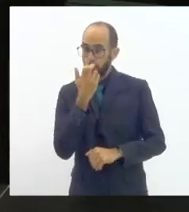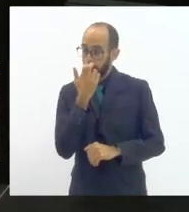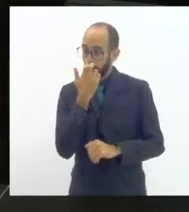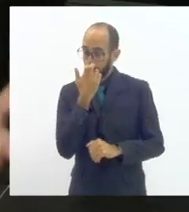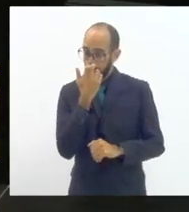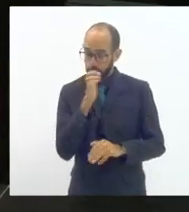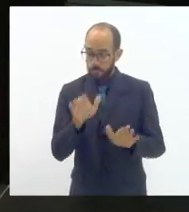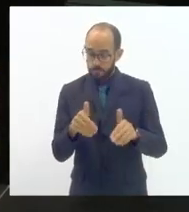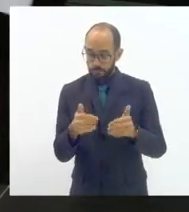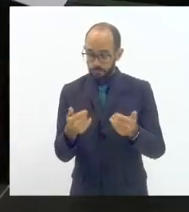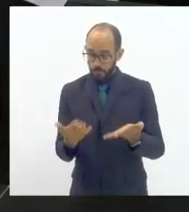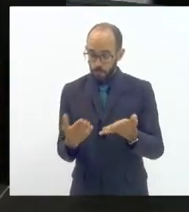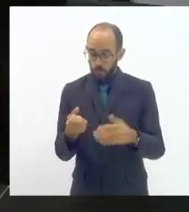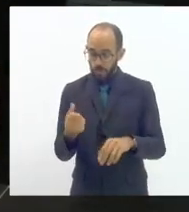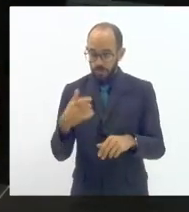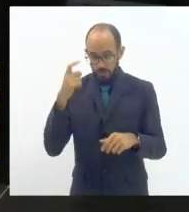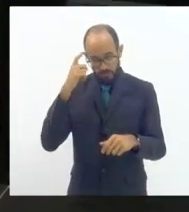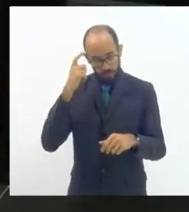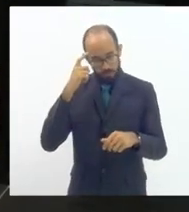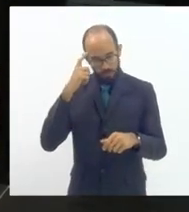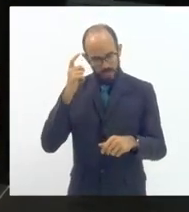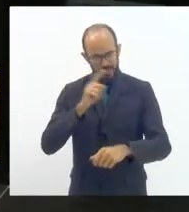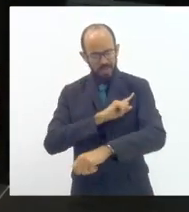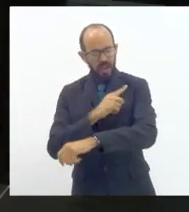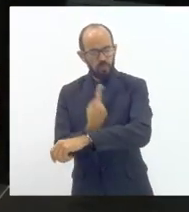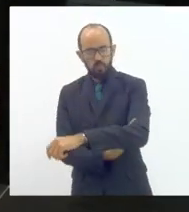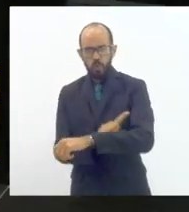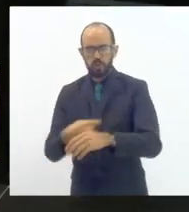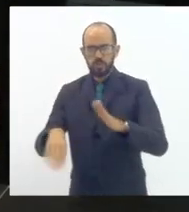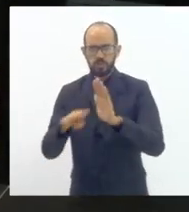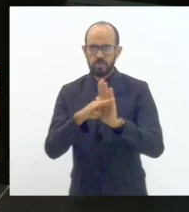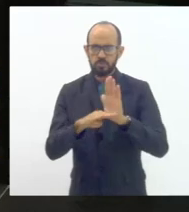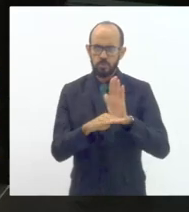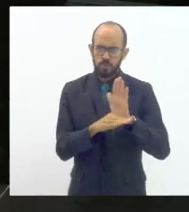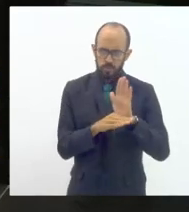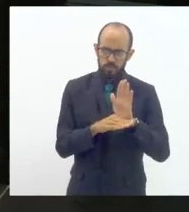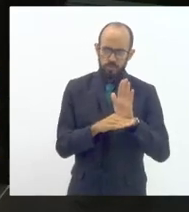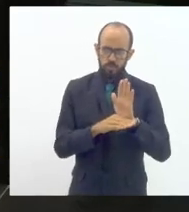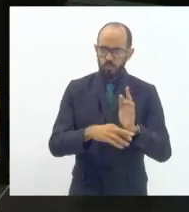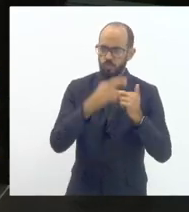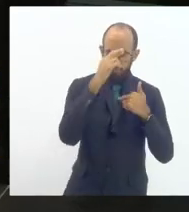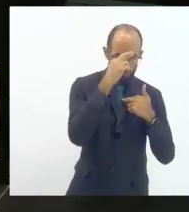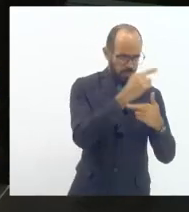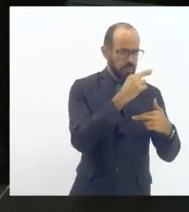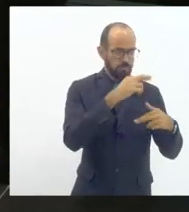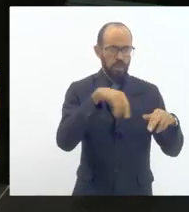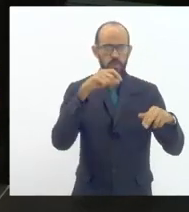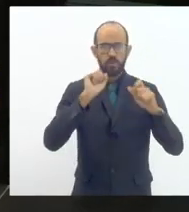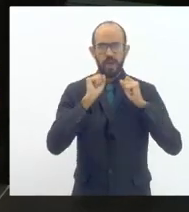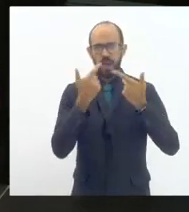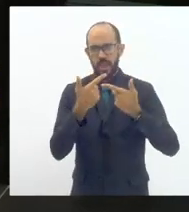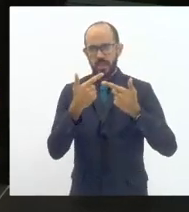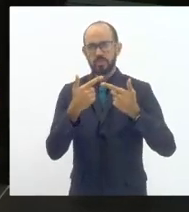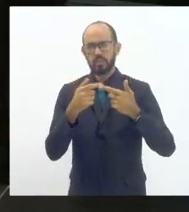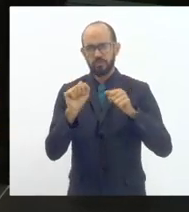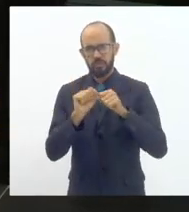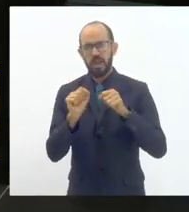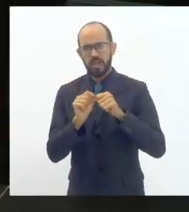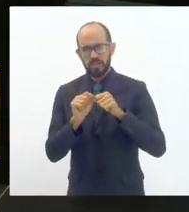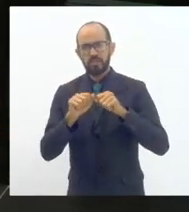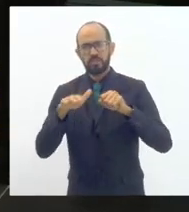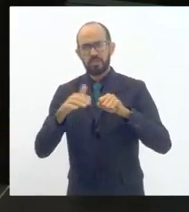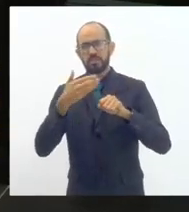na força desse programa, que com todo o respeito a todas as outras questões que essa casa lida, esse é o melhor programa que existe na